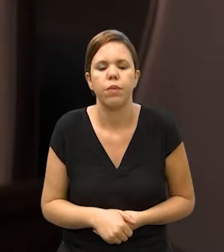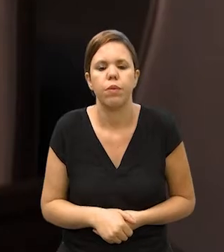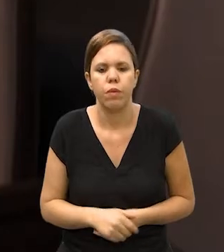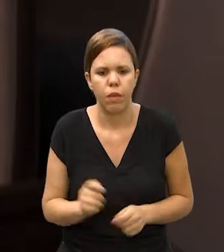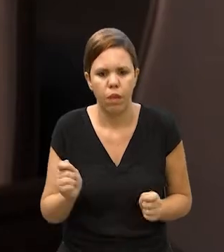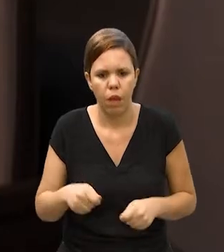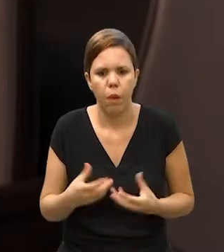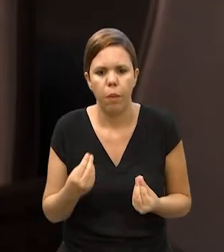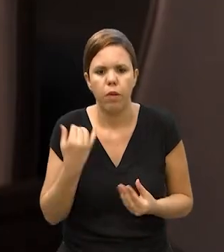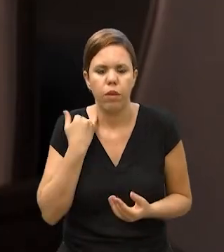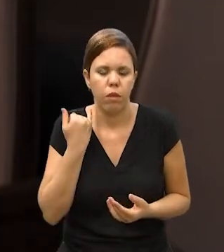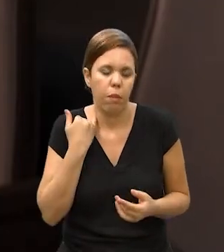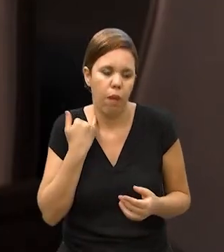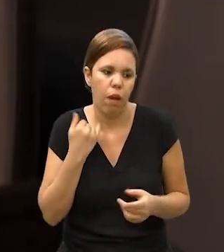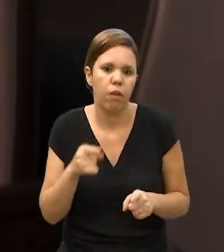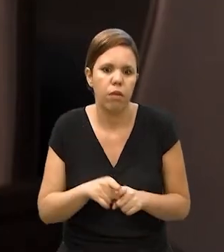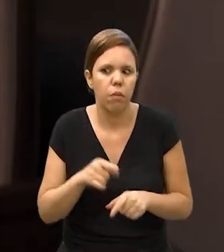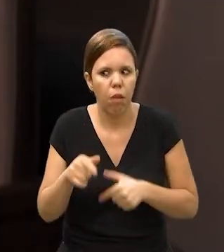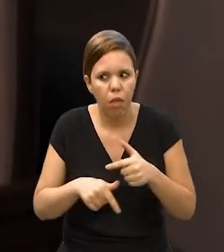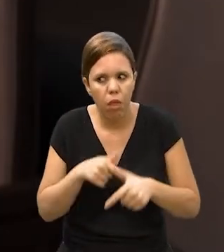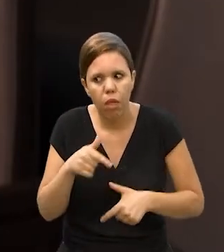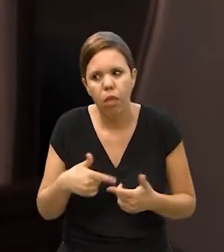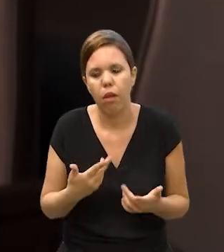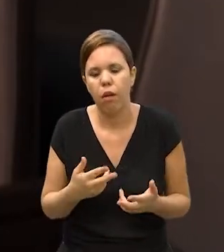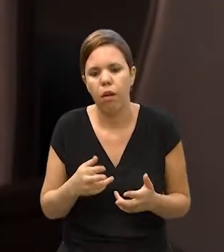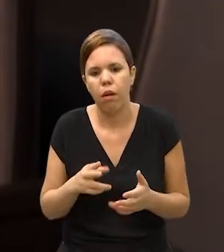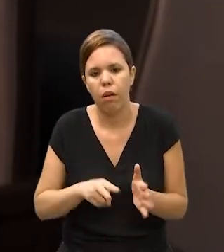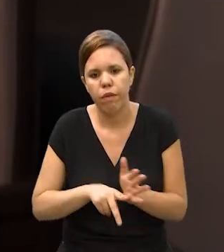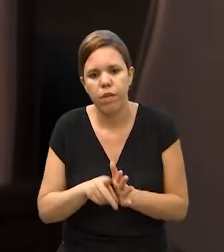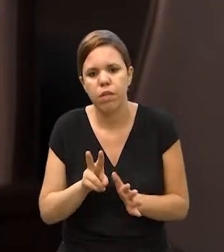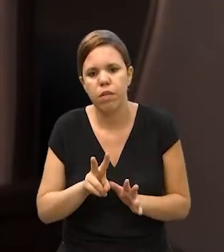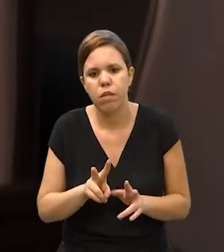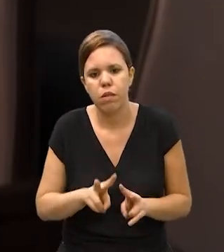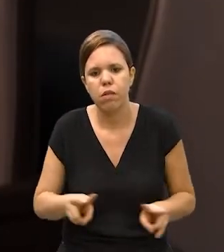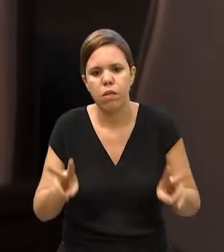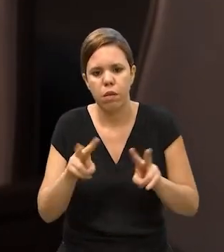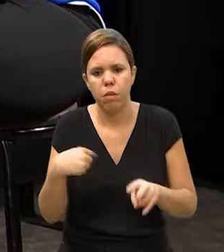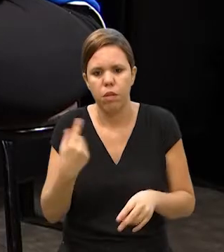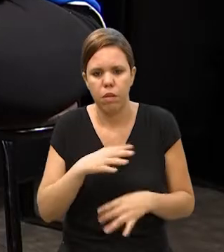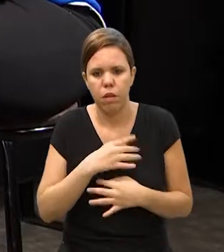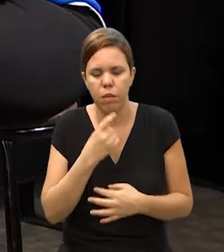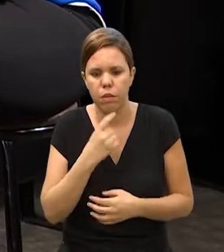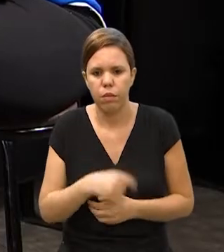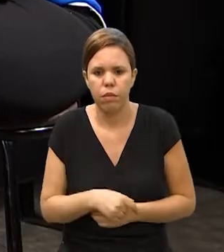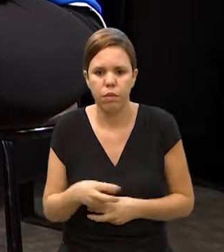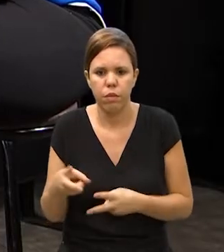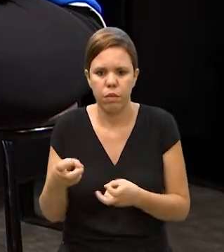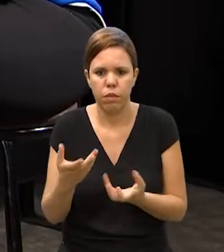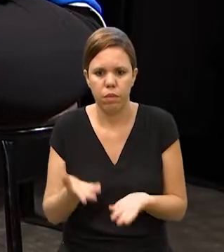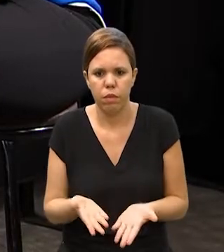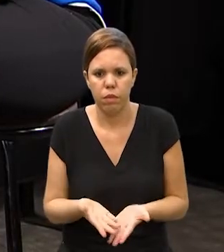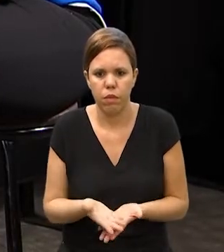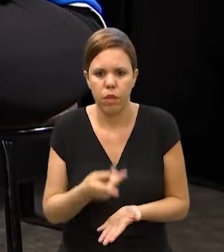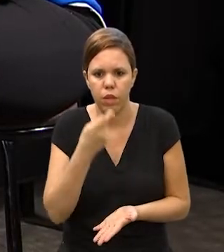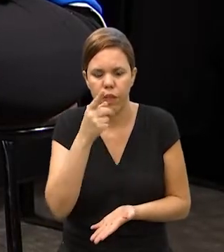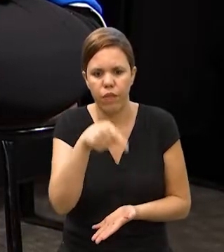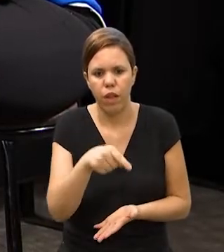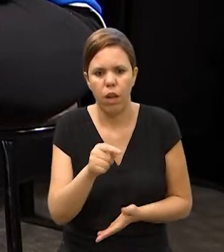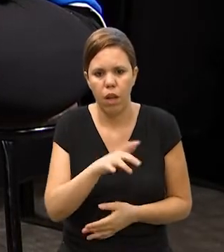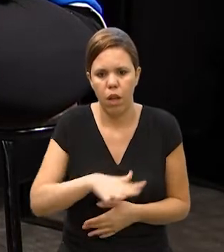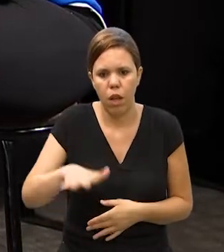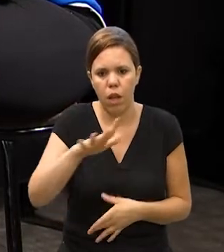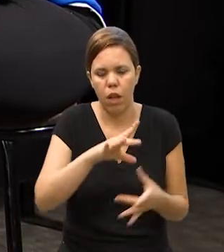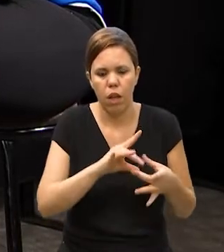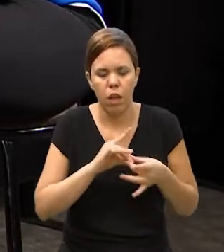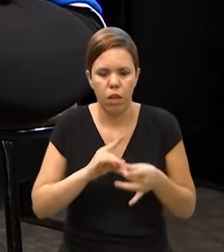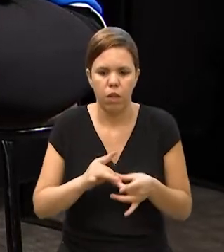que dá bastante trabalho também, visando sempre a nossa cidade de Campinas. A gente percebe, com a fala do senhor, que uma área está